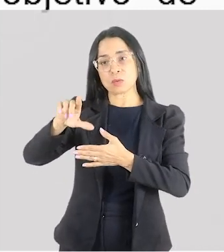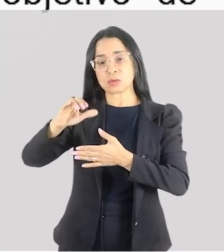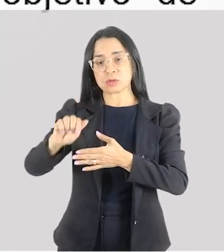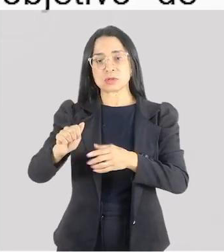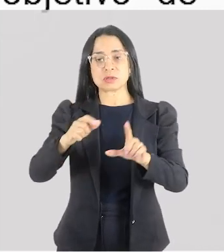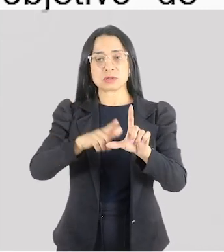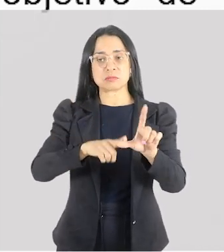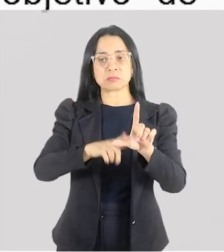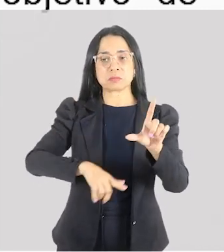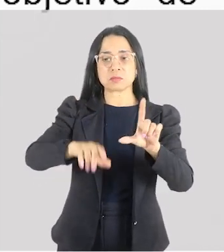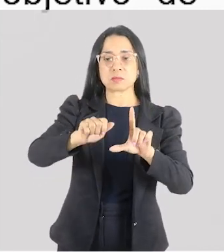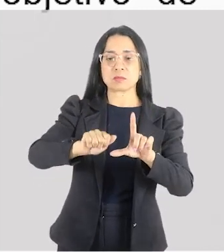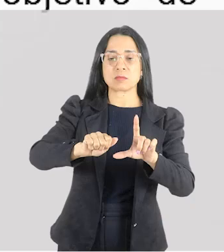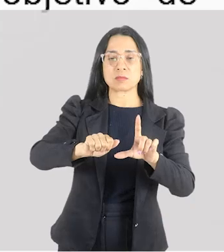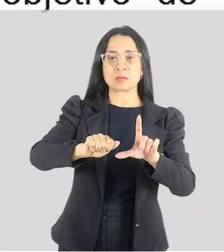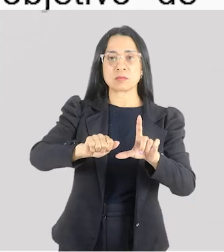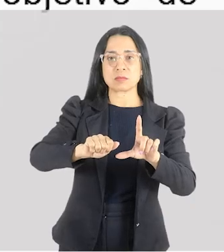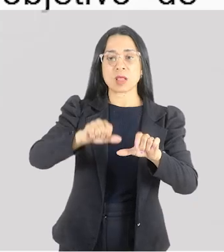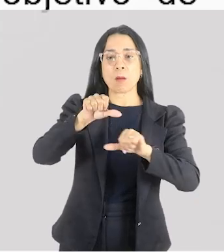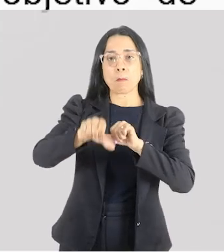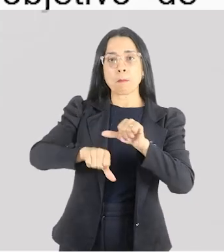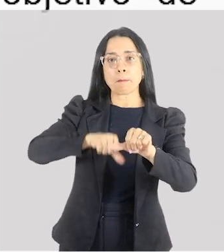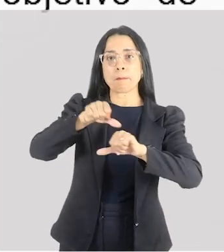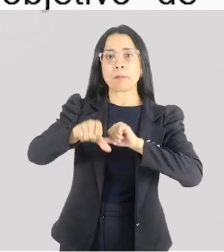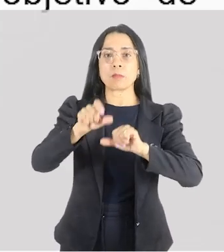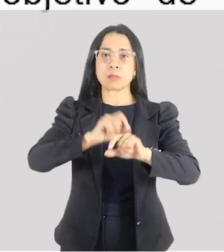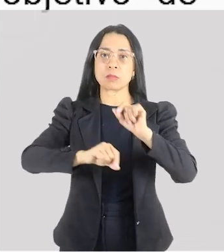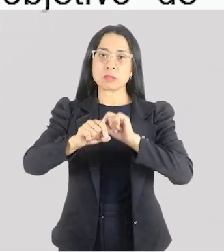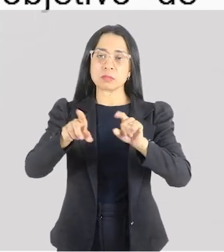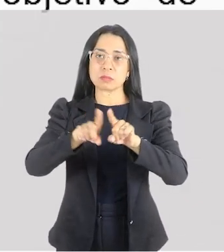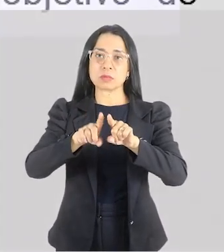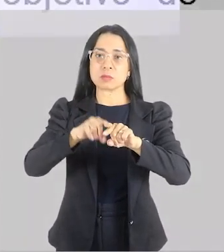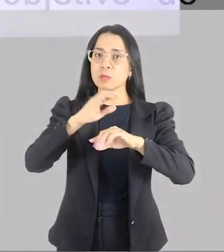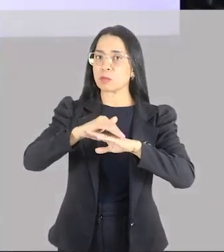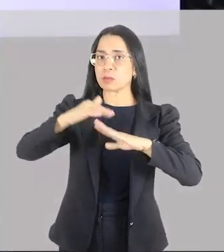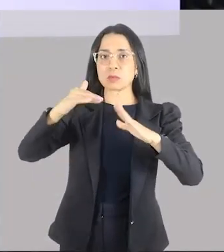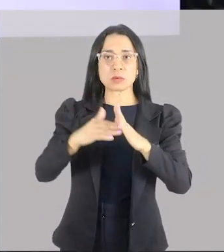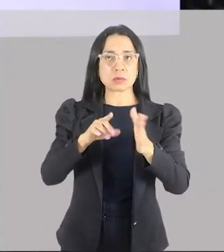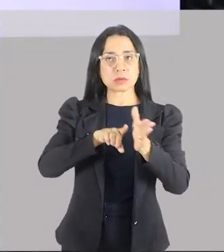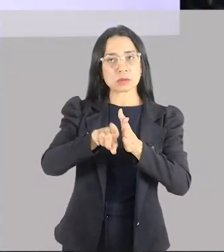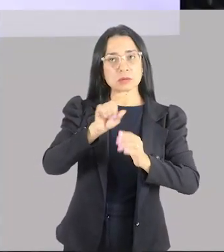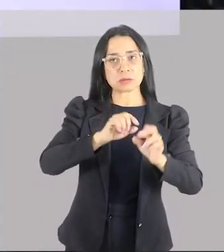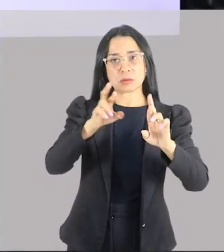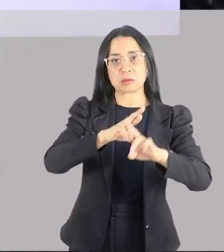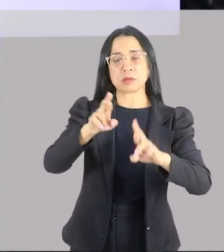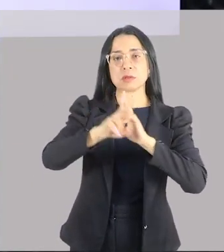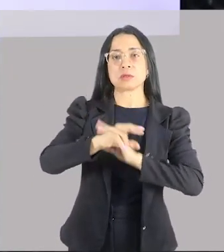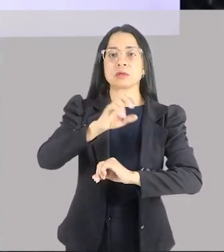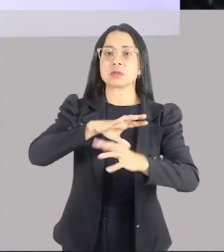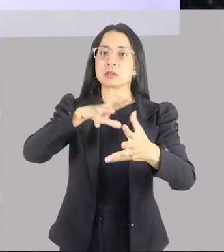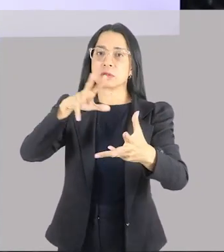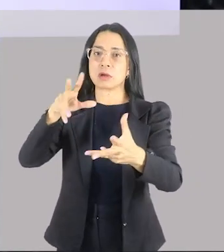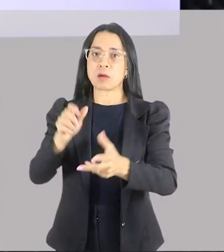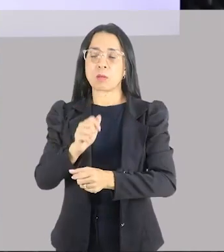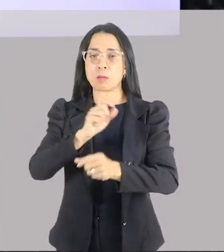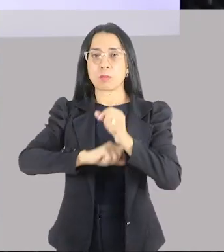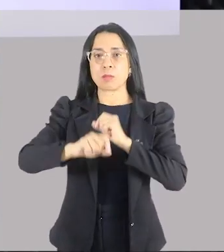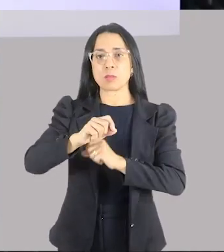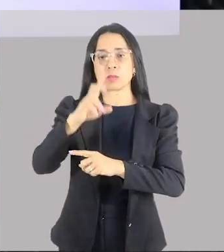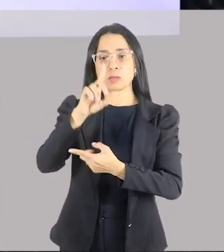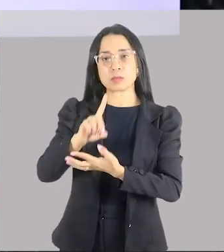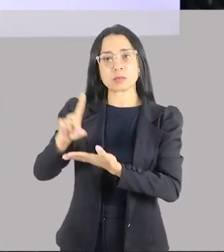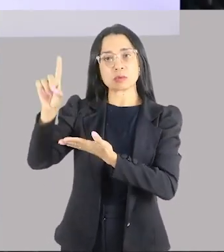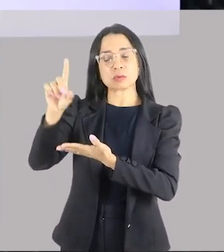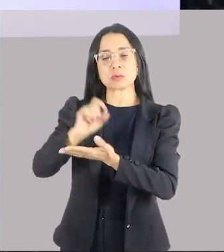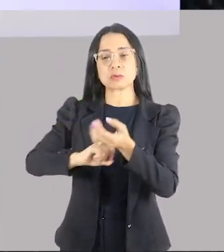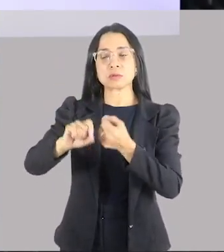Teologia cuida muito, ou em grande parte, ou até na totalidade das questões relacionadas ao mundo de Deus,